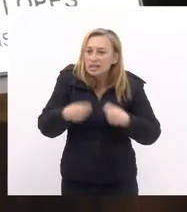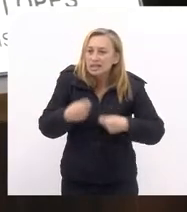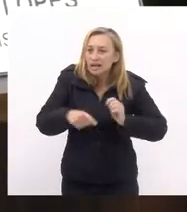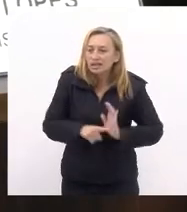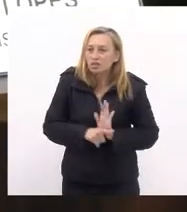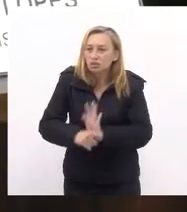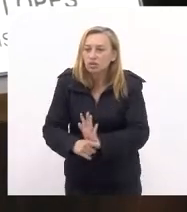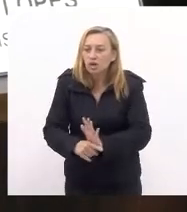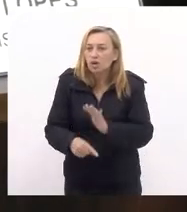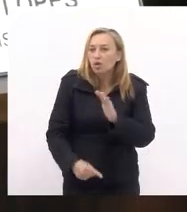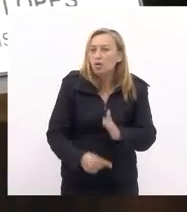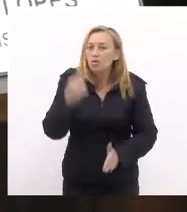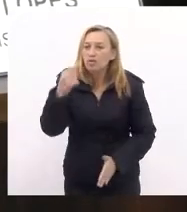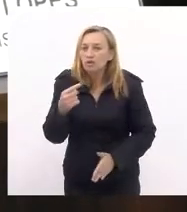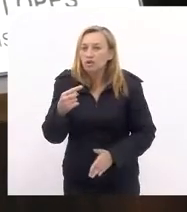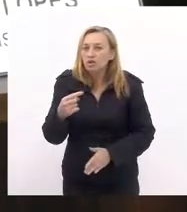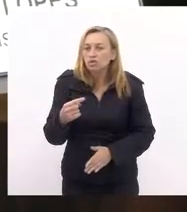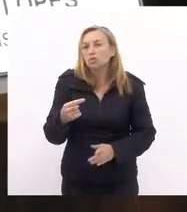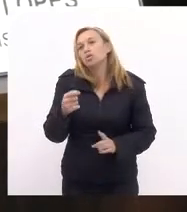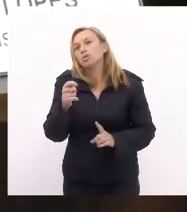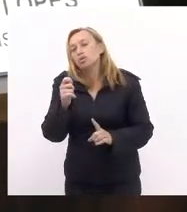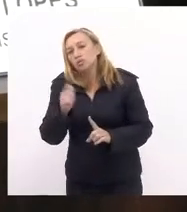uma vez por mês doa